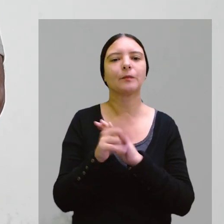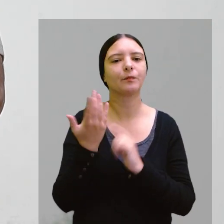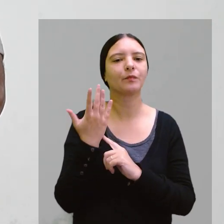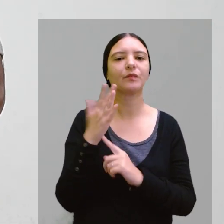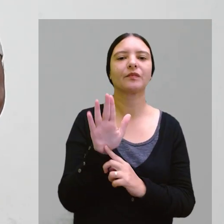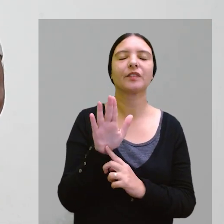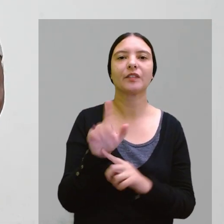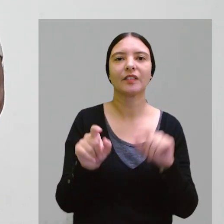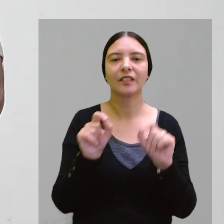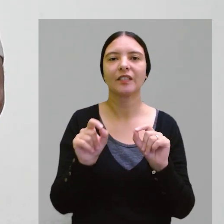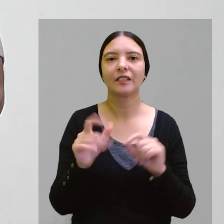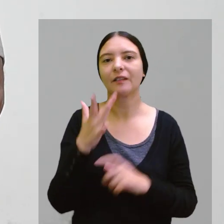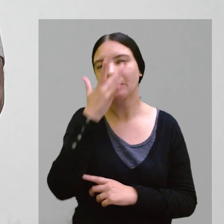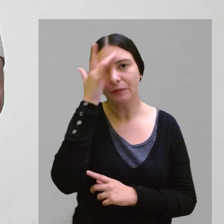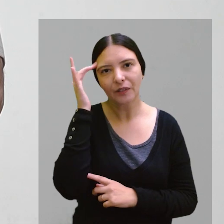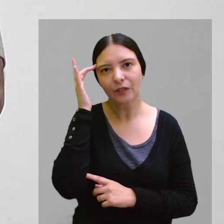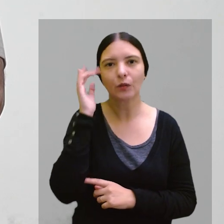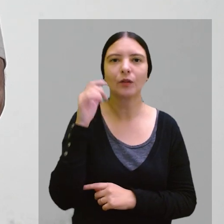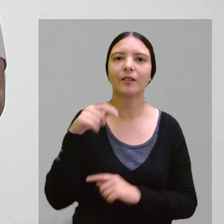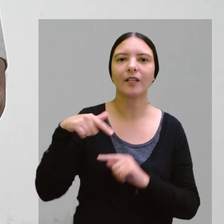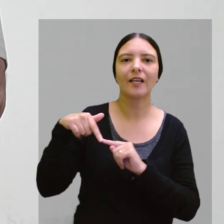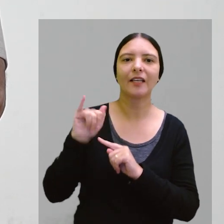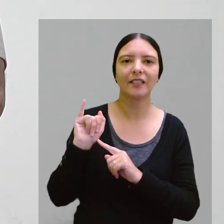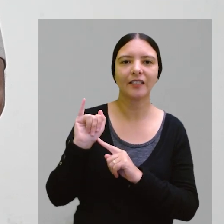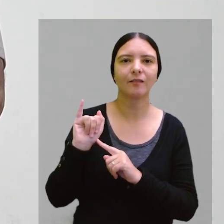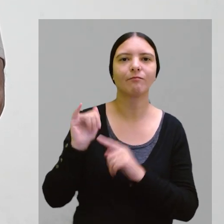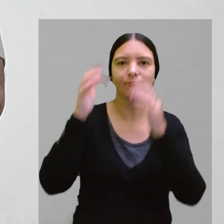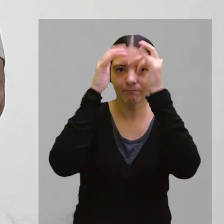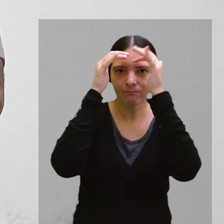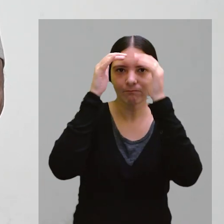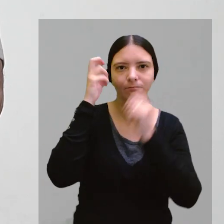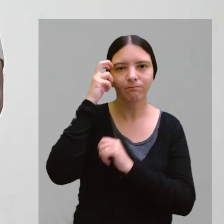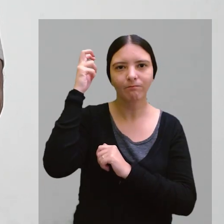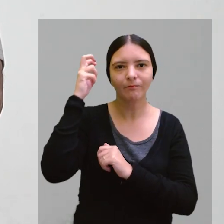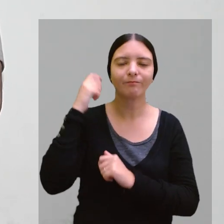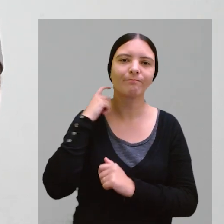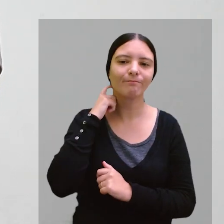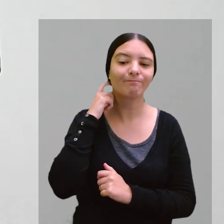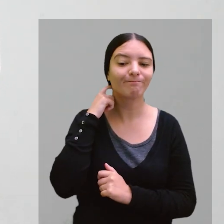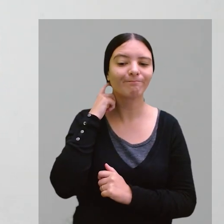recente e mostra que elas estão ficando com o QI, quociente de inteligência,